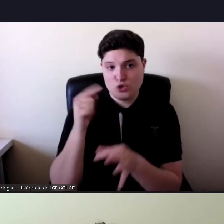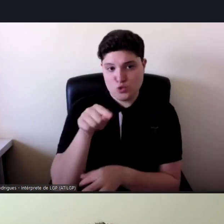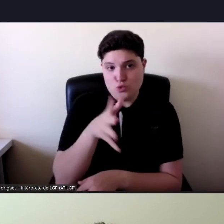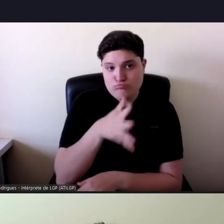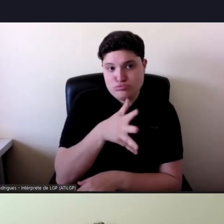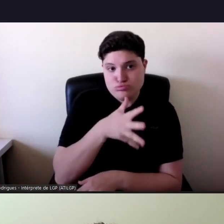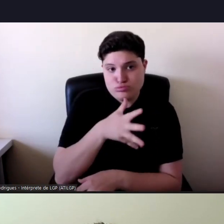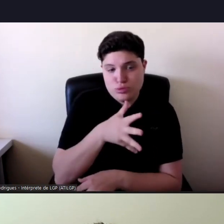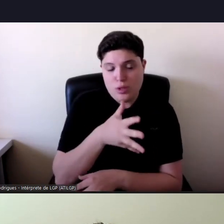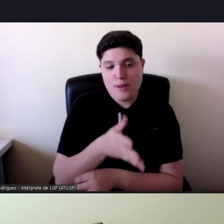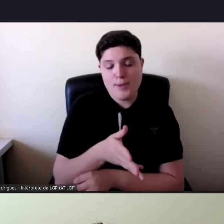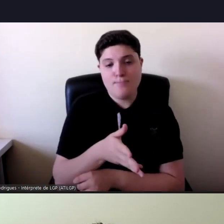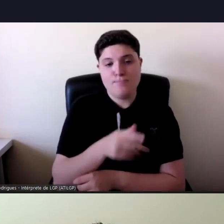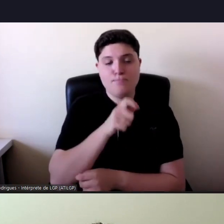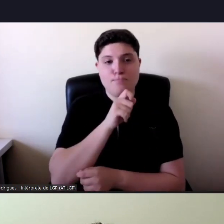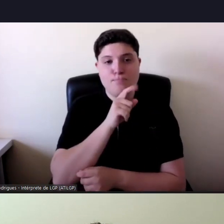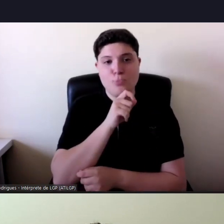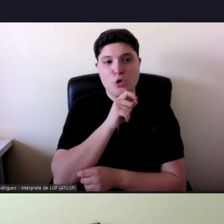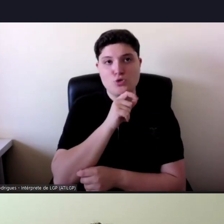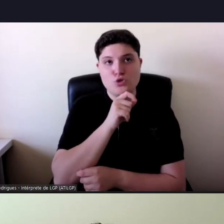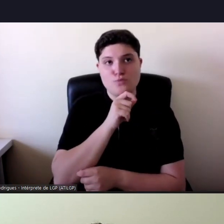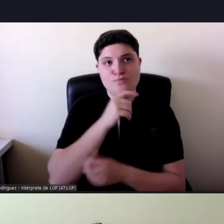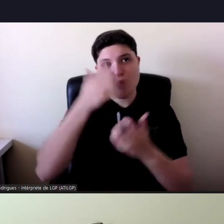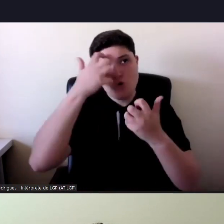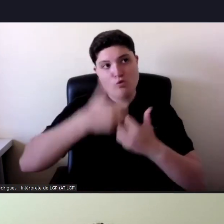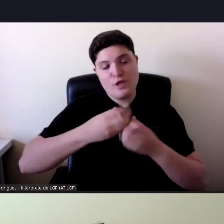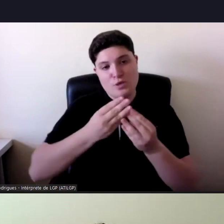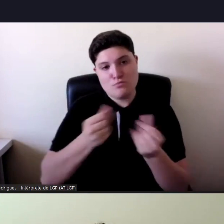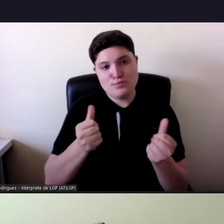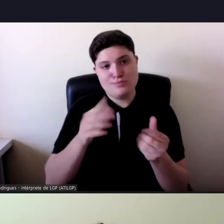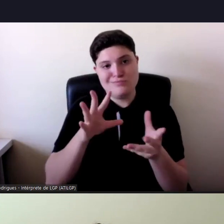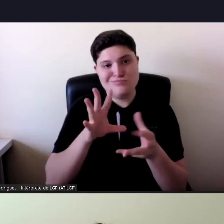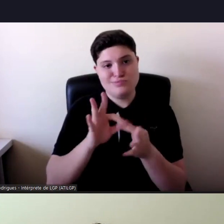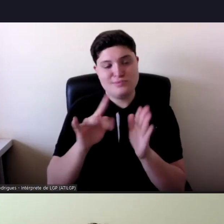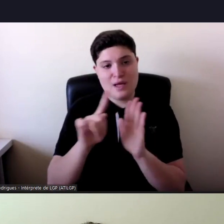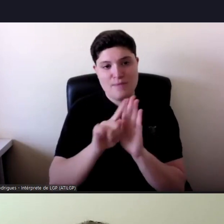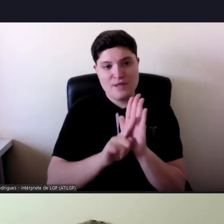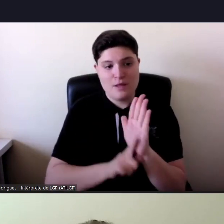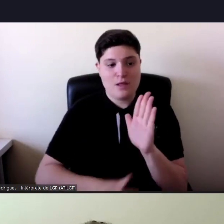são bens materiais, são bens intangíveis. E